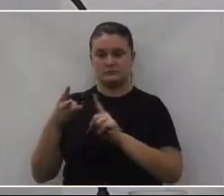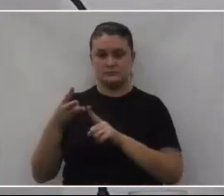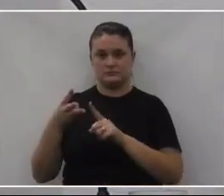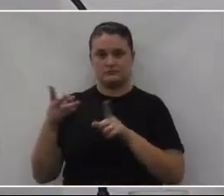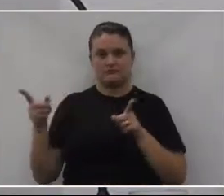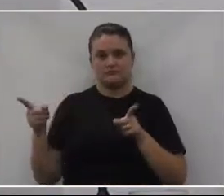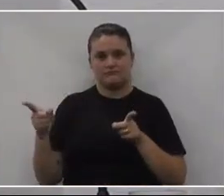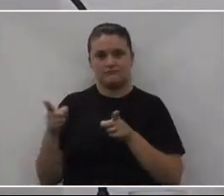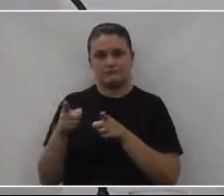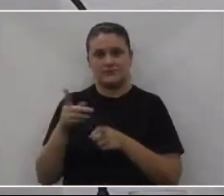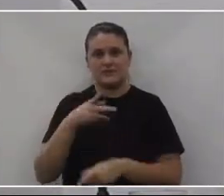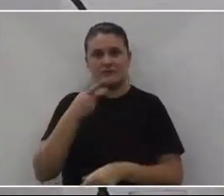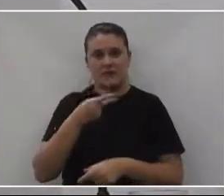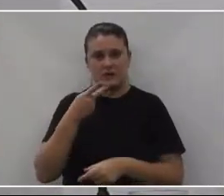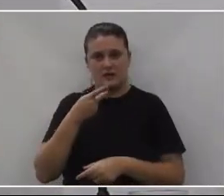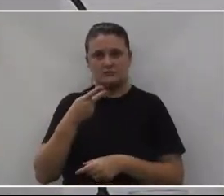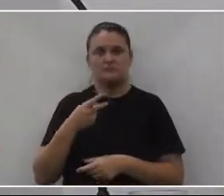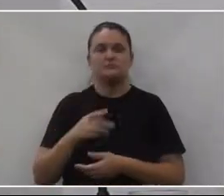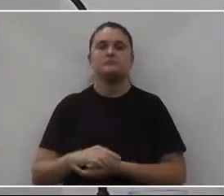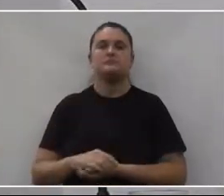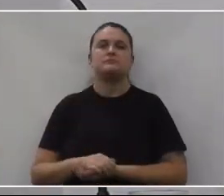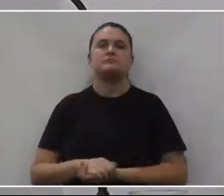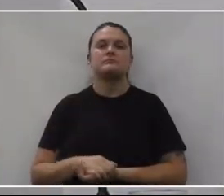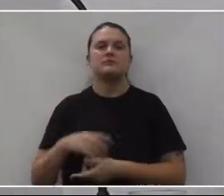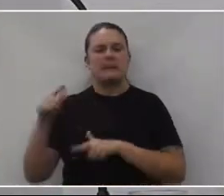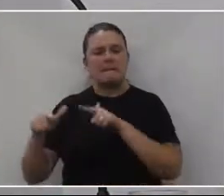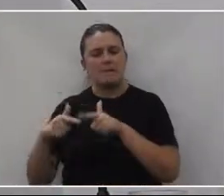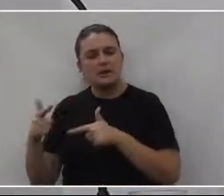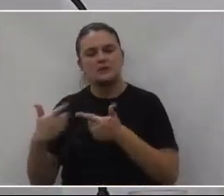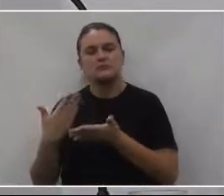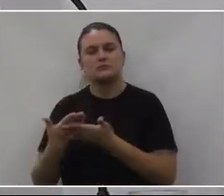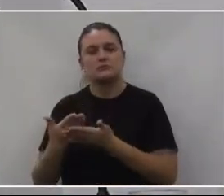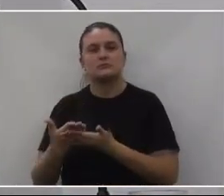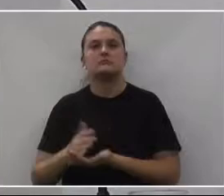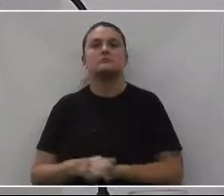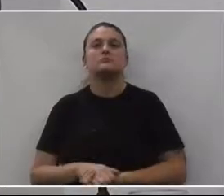com o dia de hoje, após todos esses dias de trabalho e de estudo.